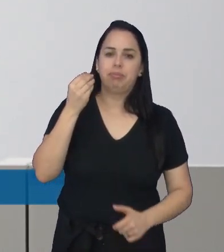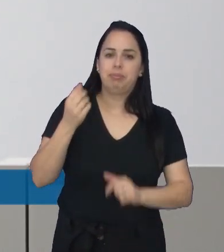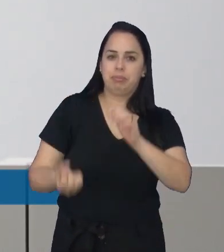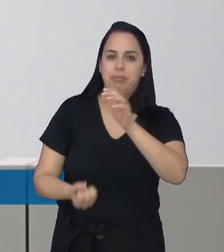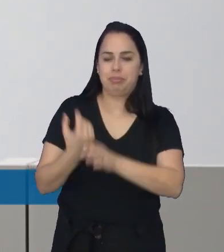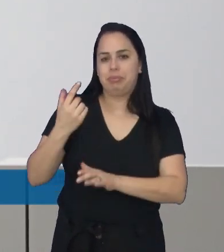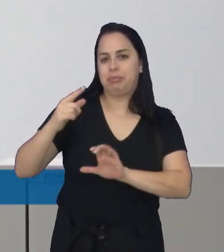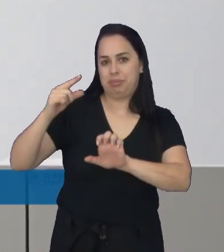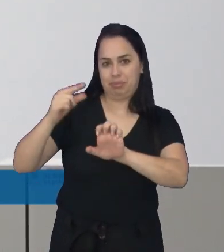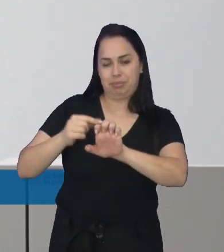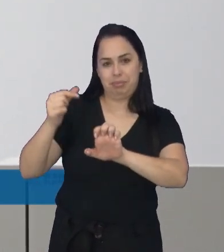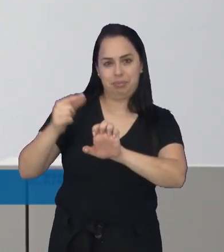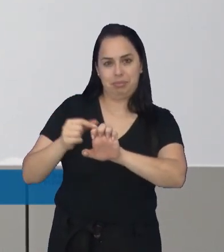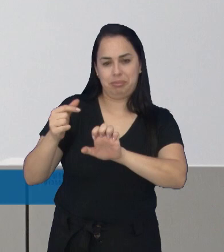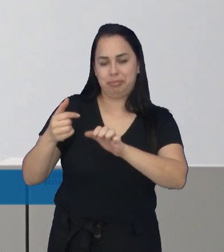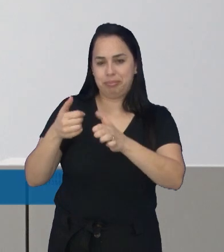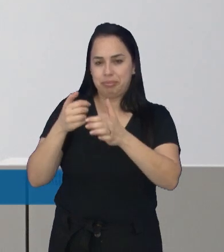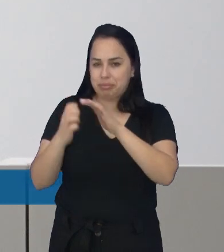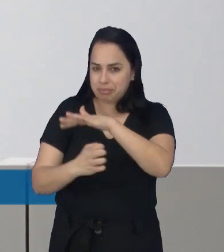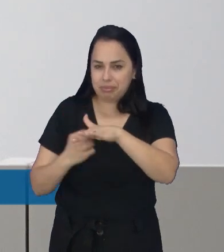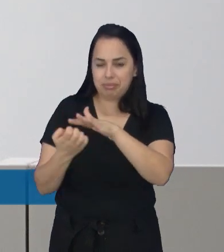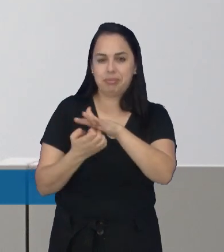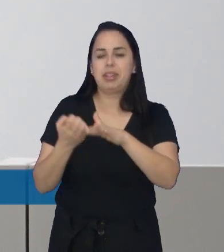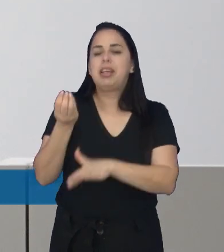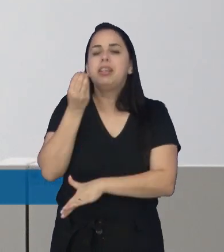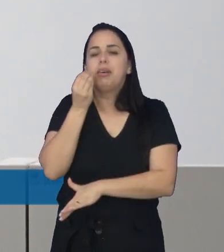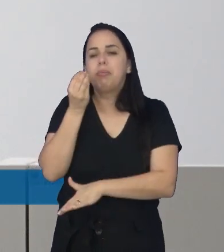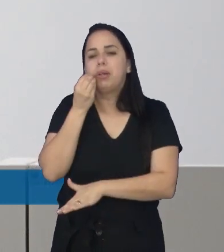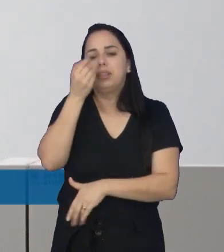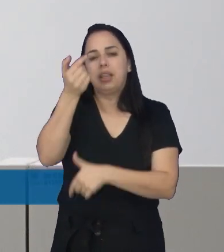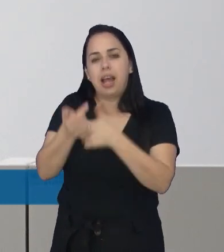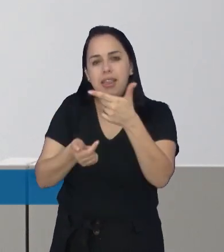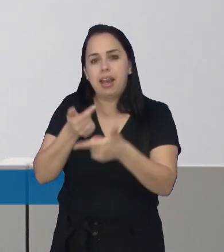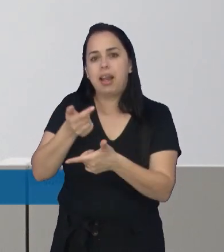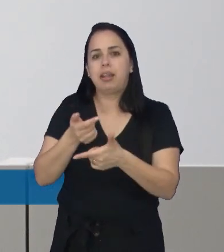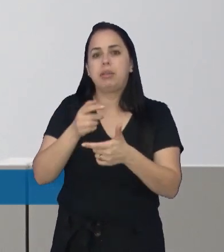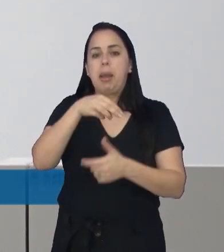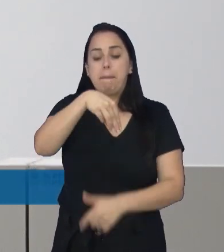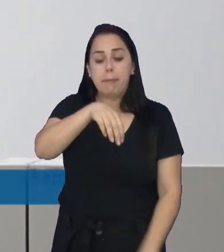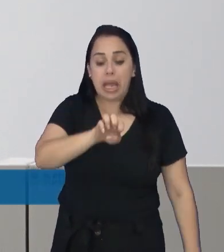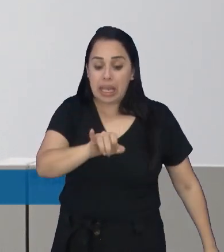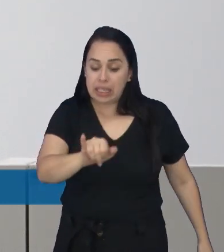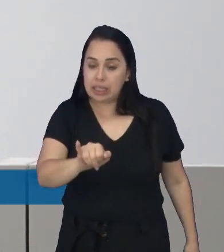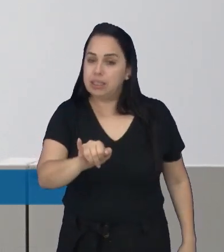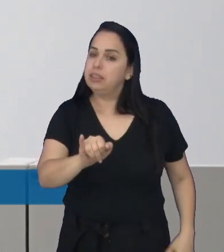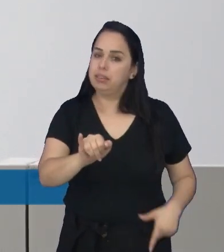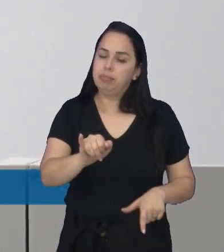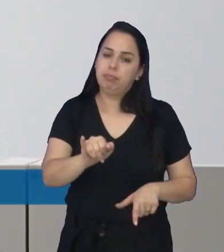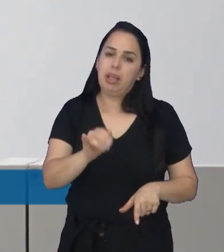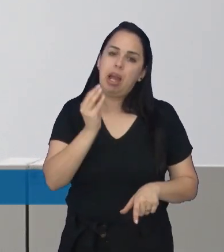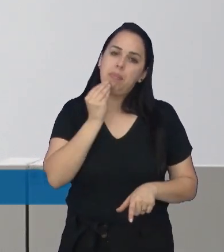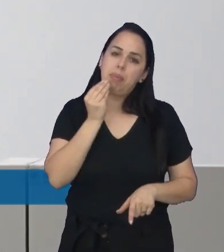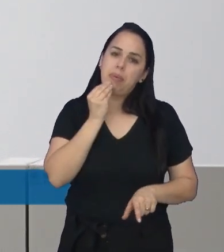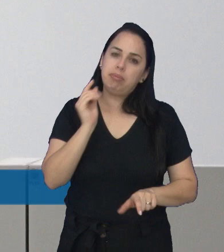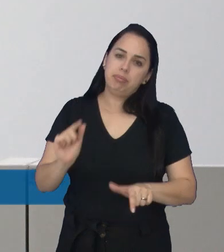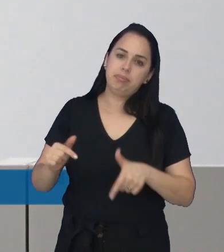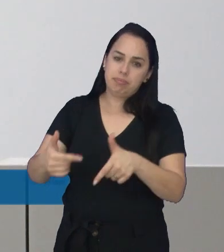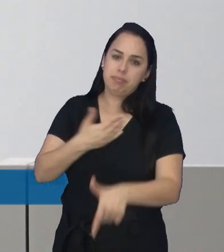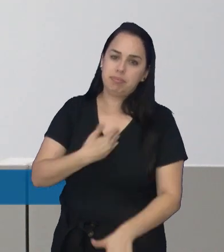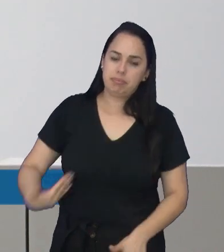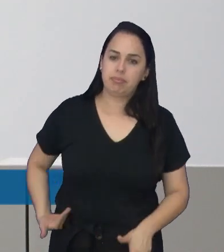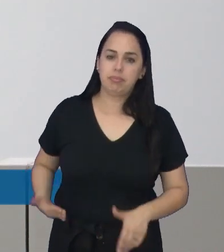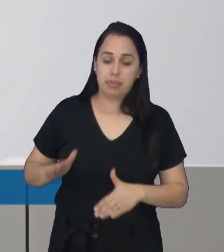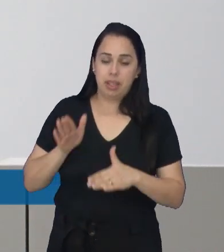da oportunidade do emprego da oportunidade para a mei né então são iniciativas que